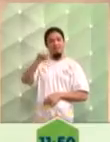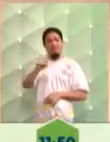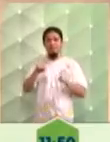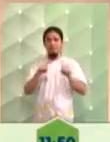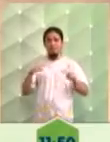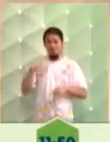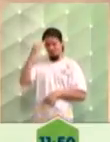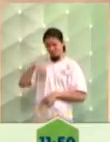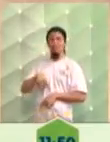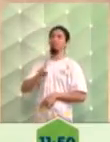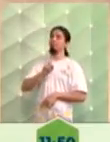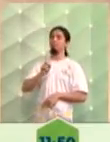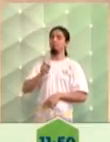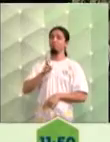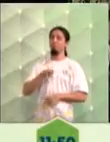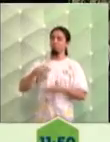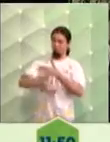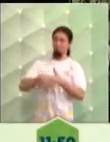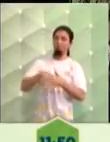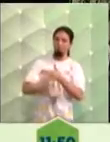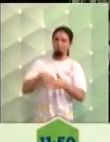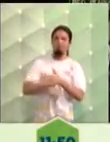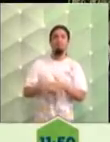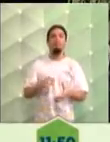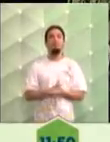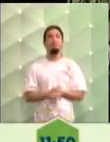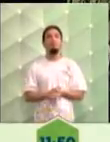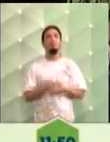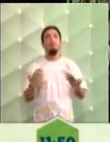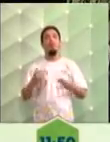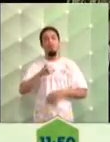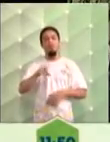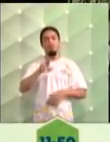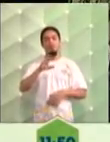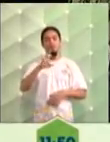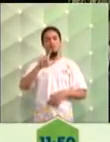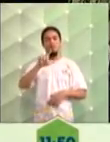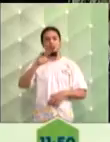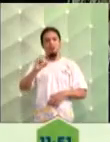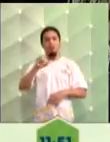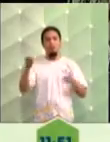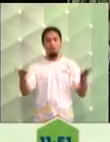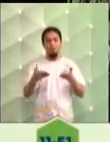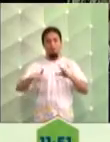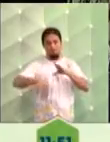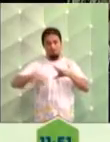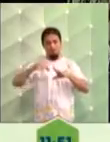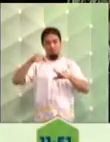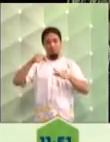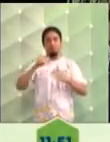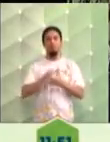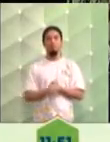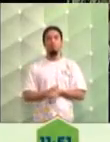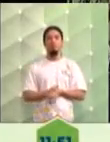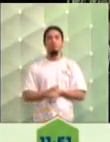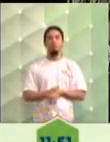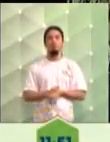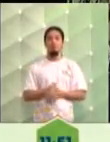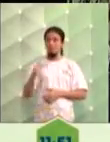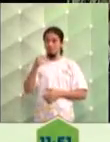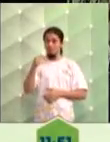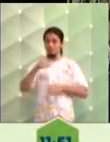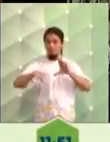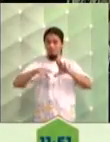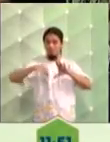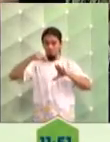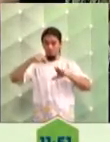na Mega Sena, é, né? É verdade. Juscelio, qual é o sorteio agora, Clodoaldo? Em 10 de R$5.000? Já é o sétimo sorteio, mas